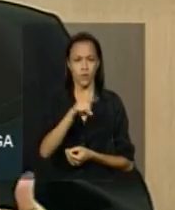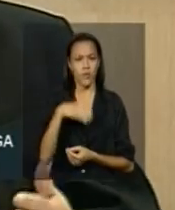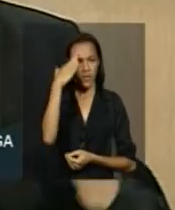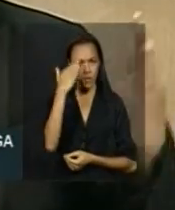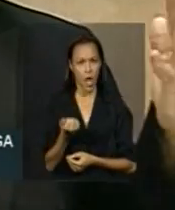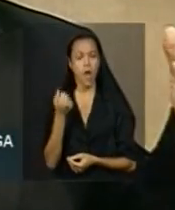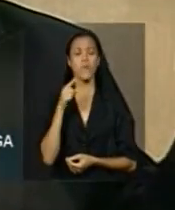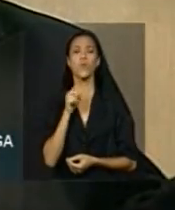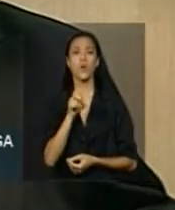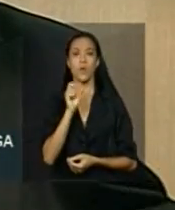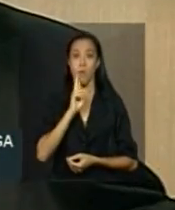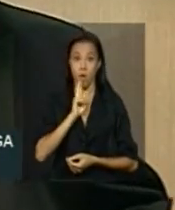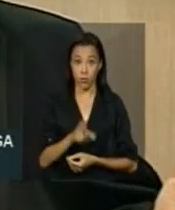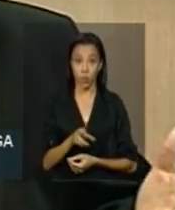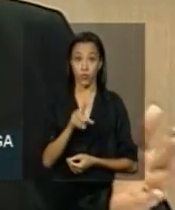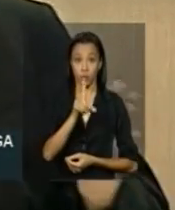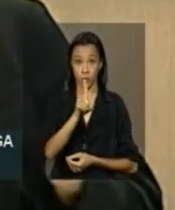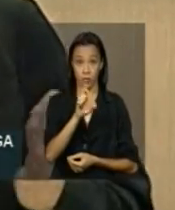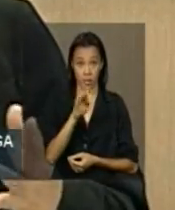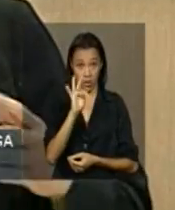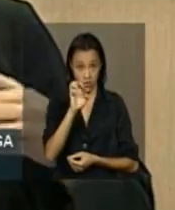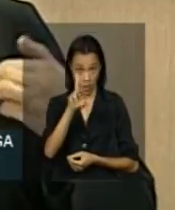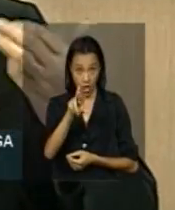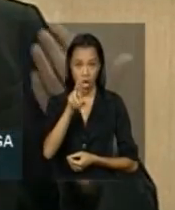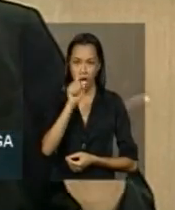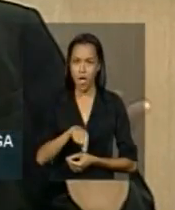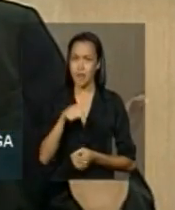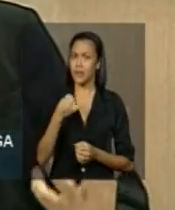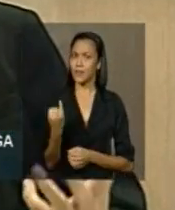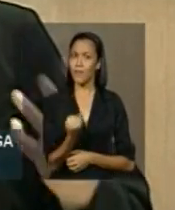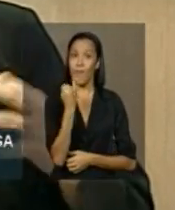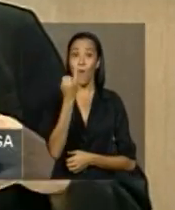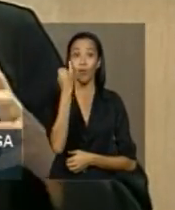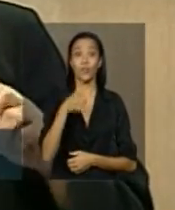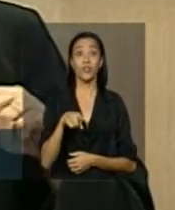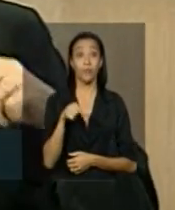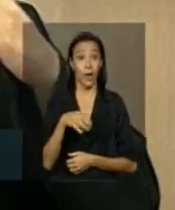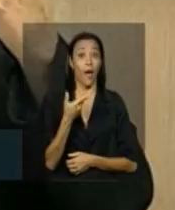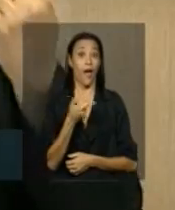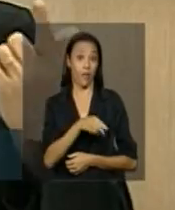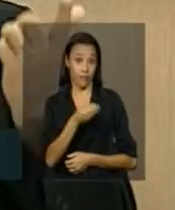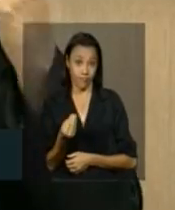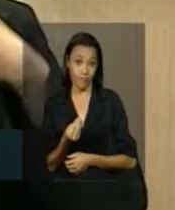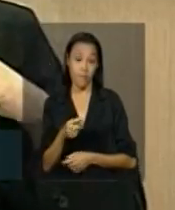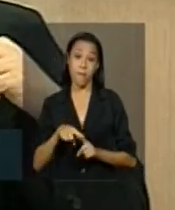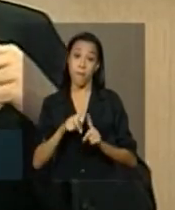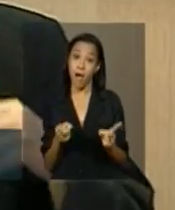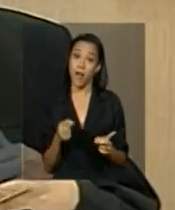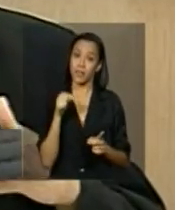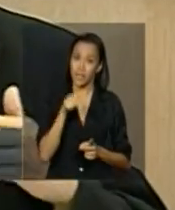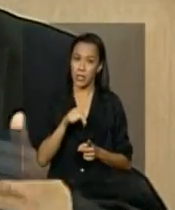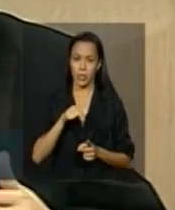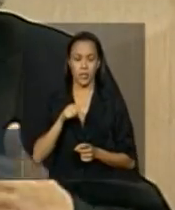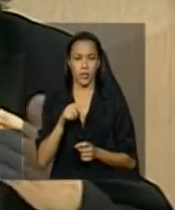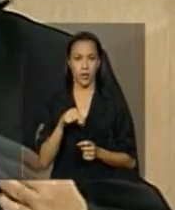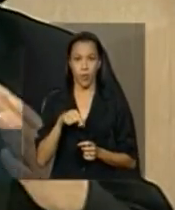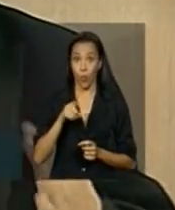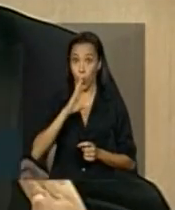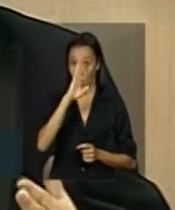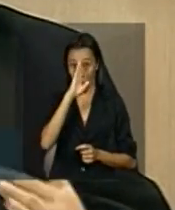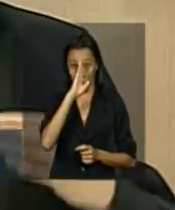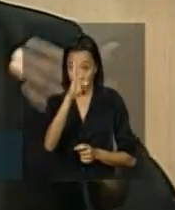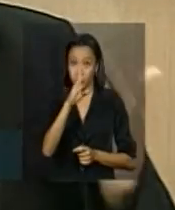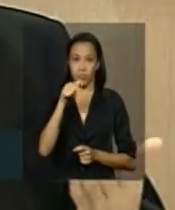os resultados tá do deter é uma base importante para o prodes embora não seja ele o